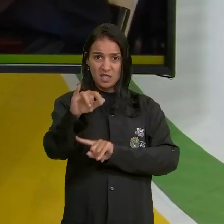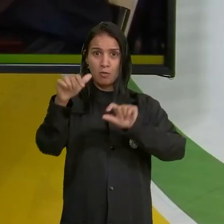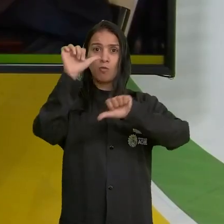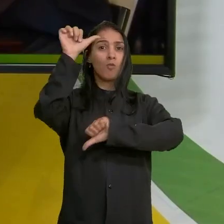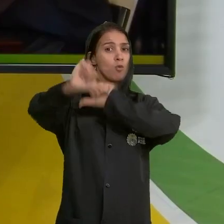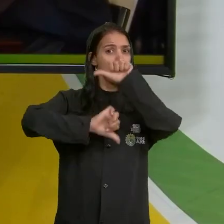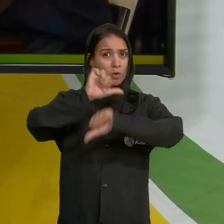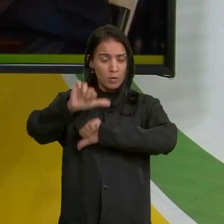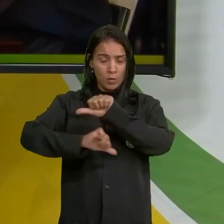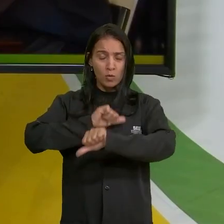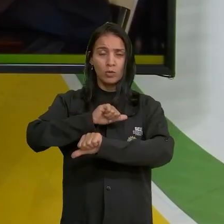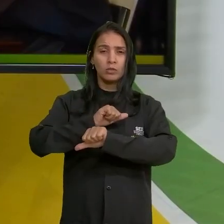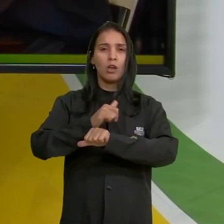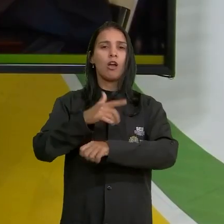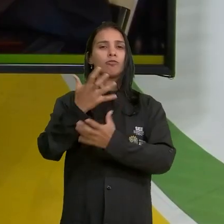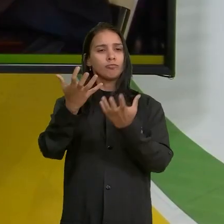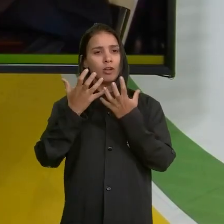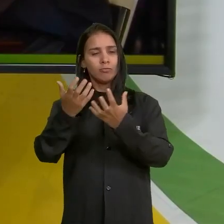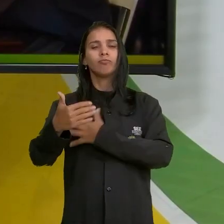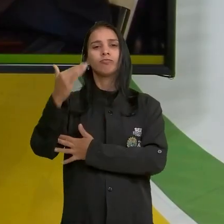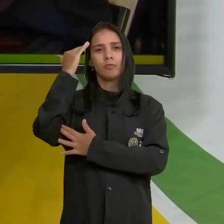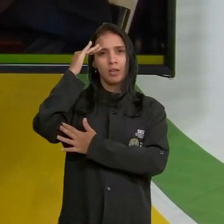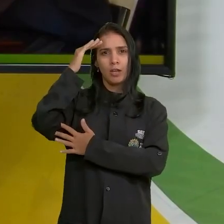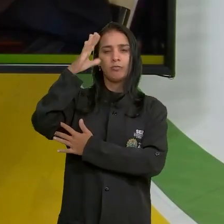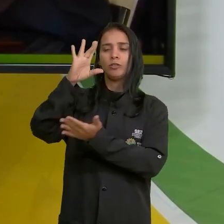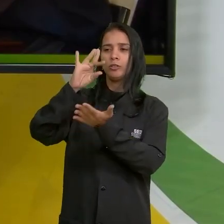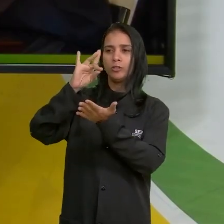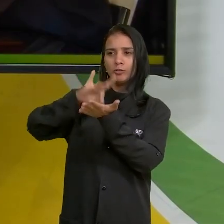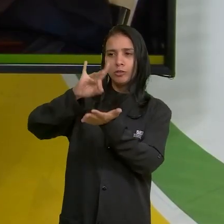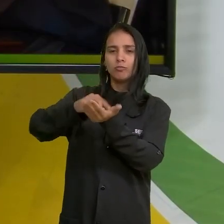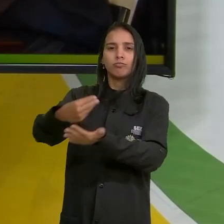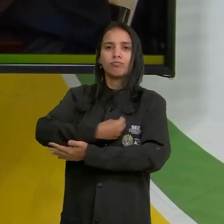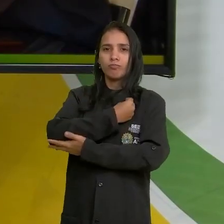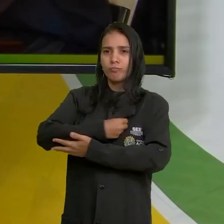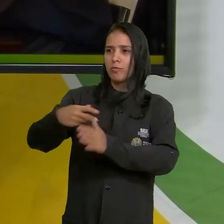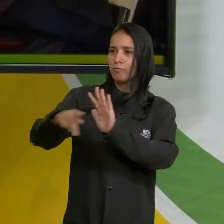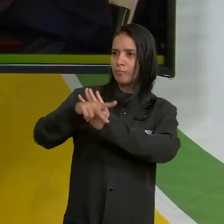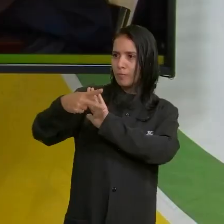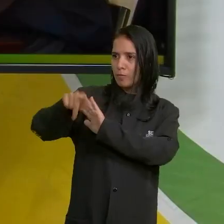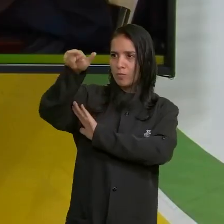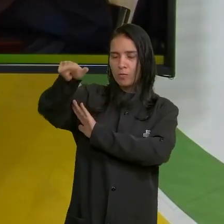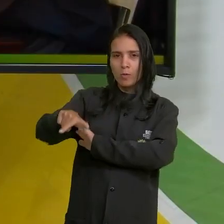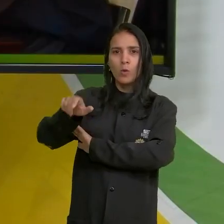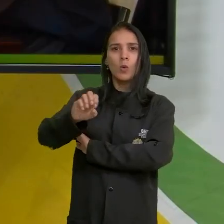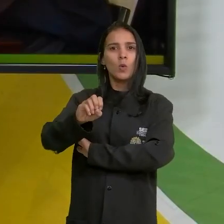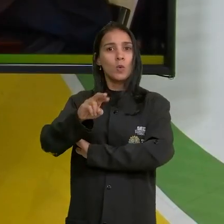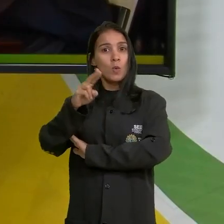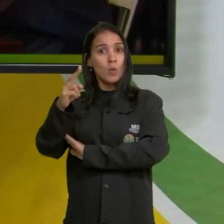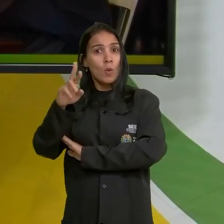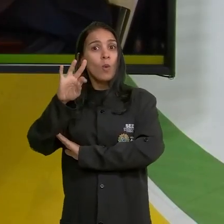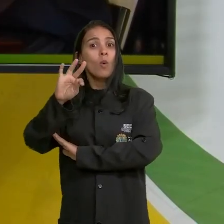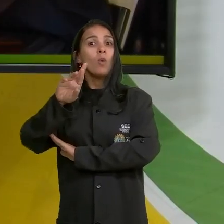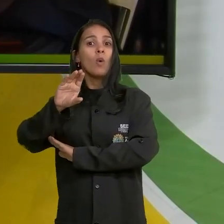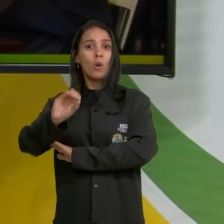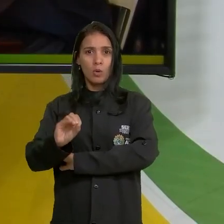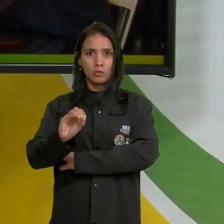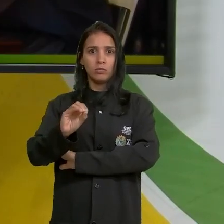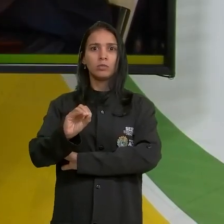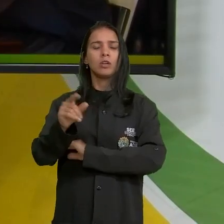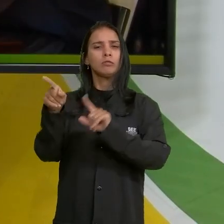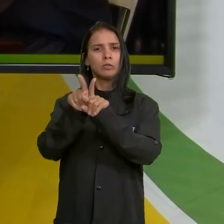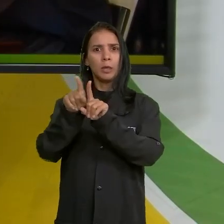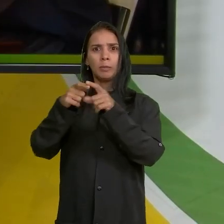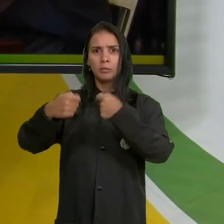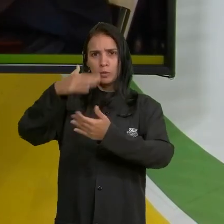compreender a realidade do outro, levando em consideração a historicidade dele, se for o caso, eu